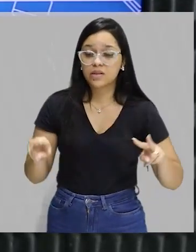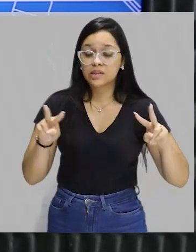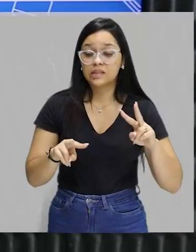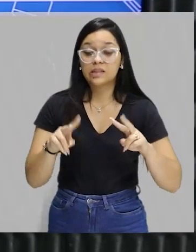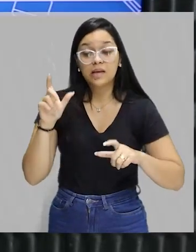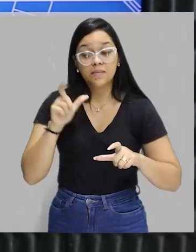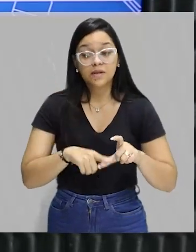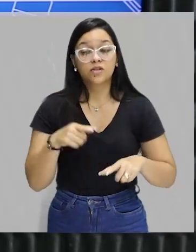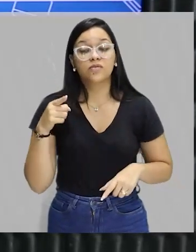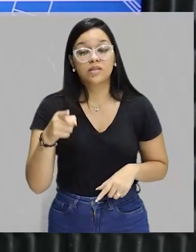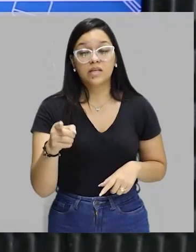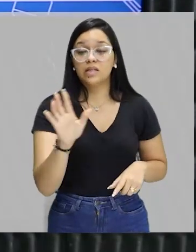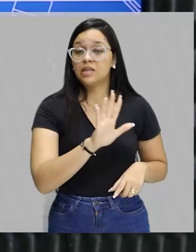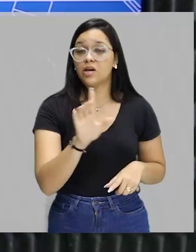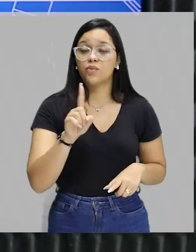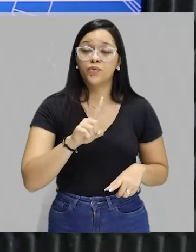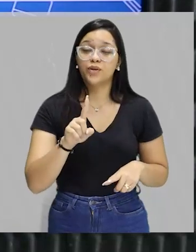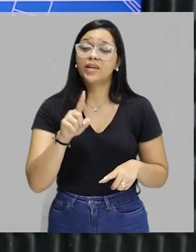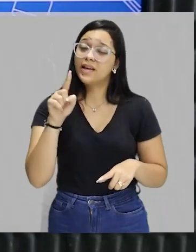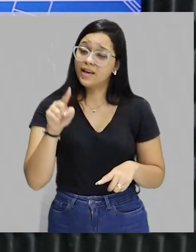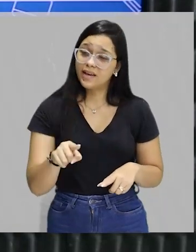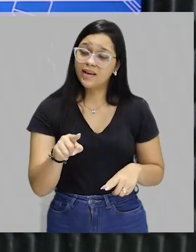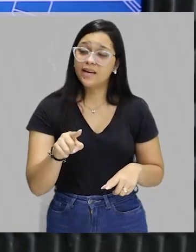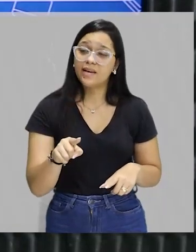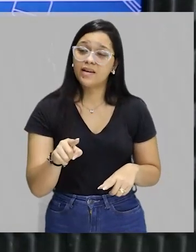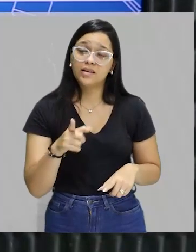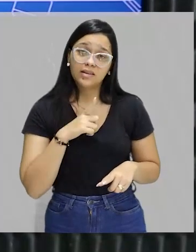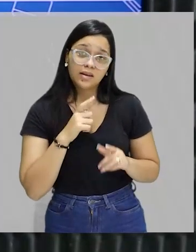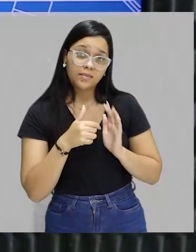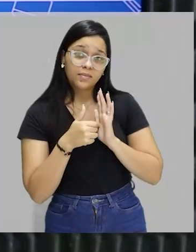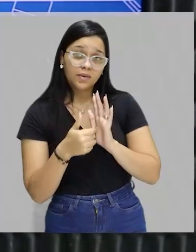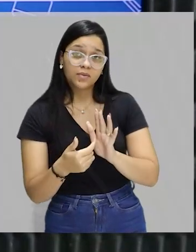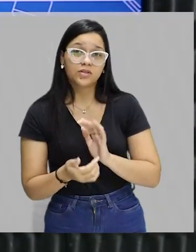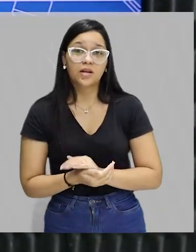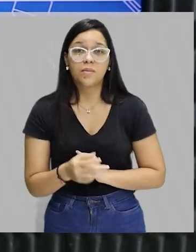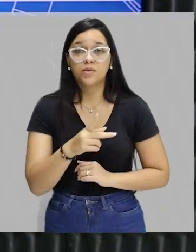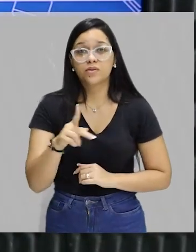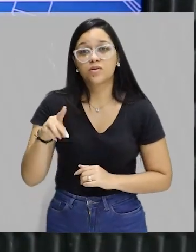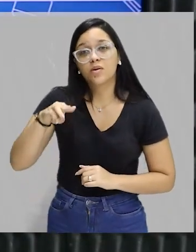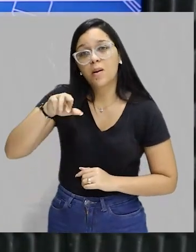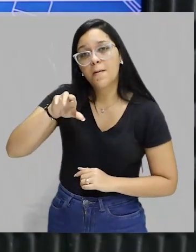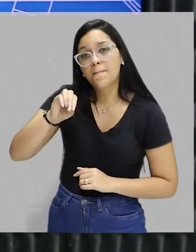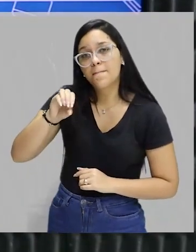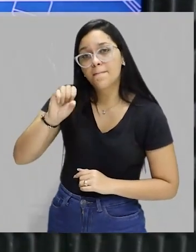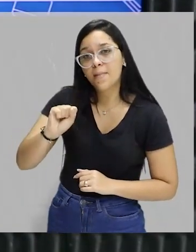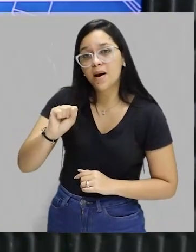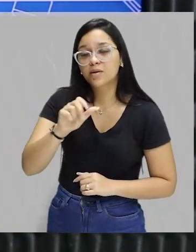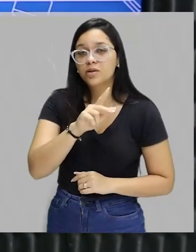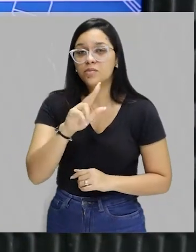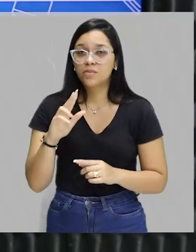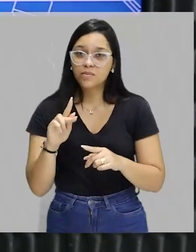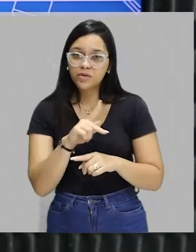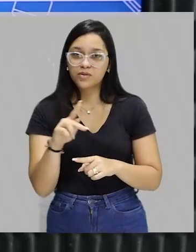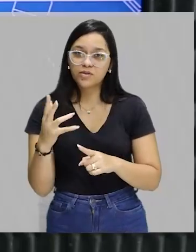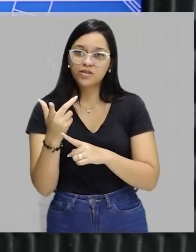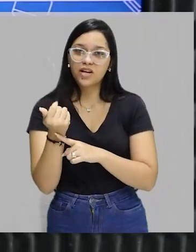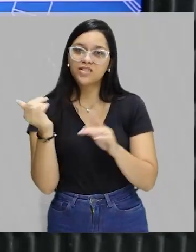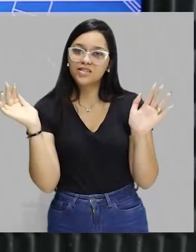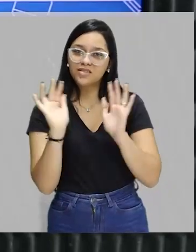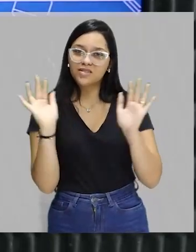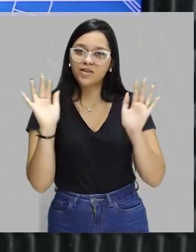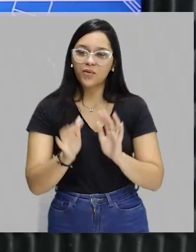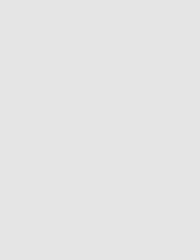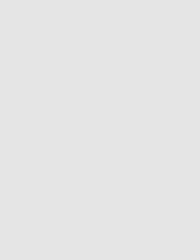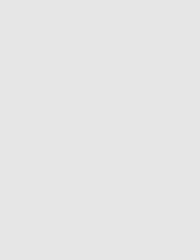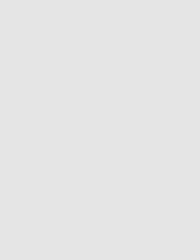de você e não do que a obra realmente somente tem para oferecer. Professor Marcos Dominici, professor de arte, fui.